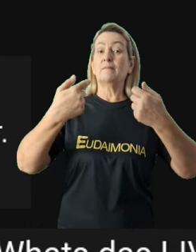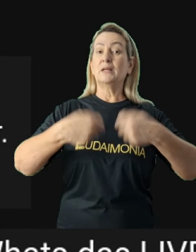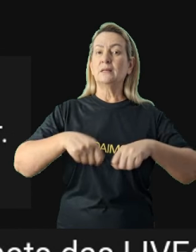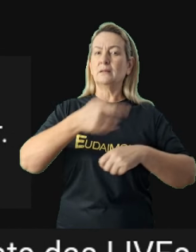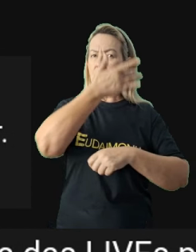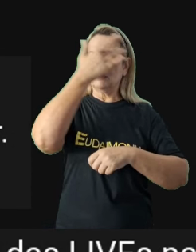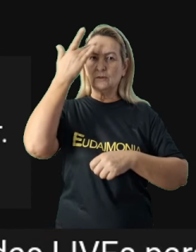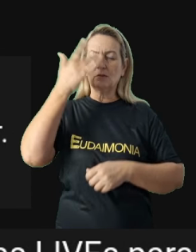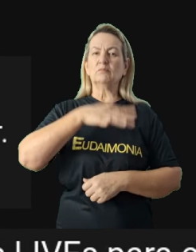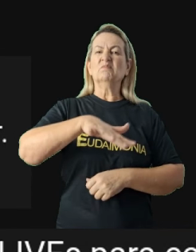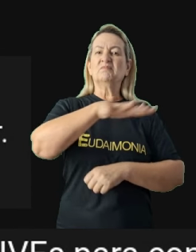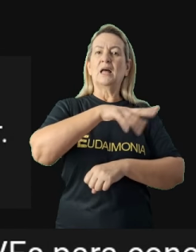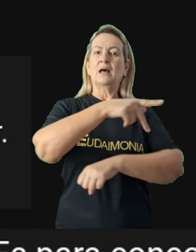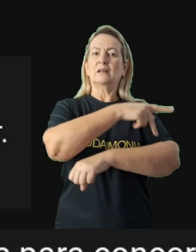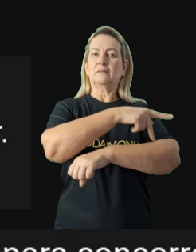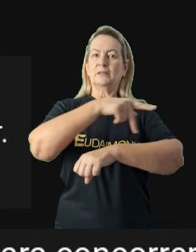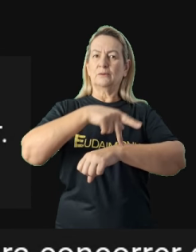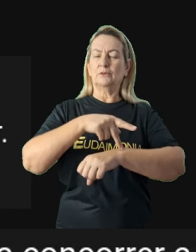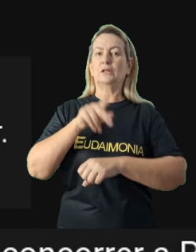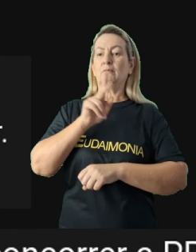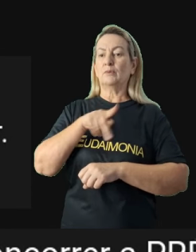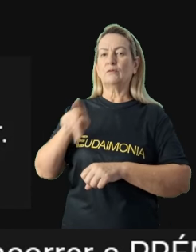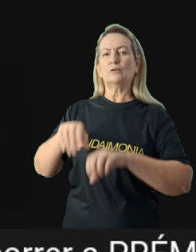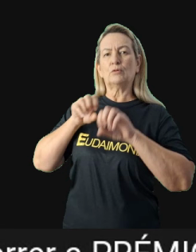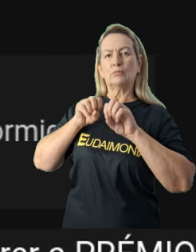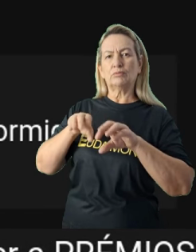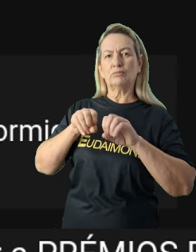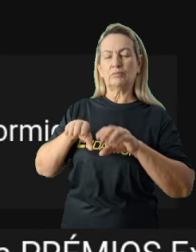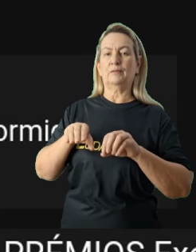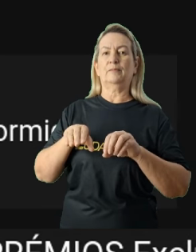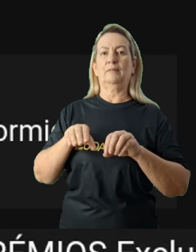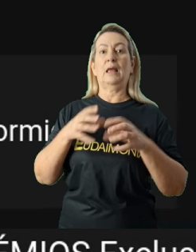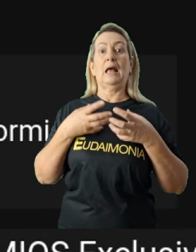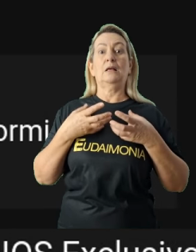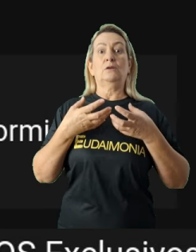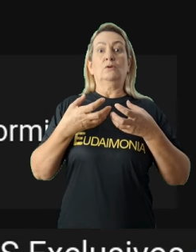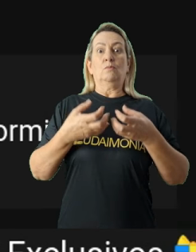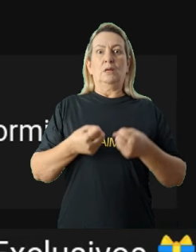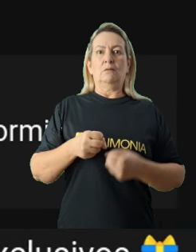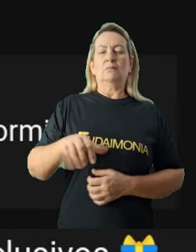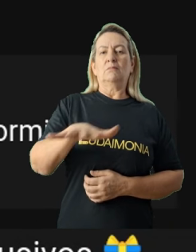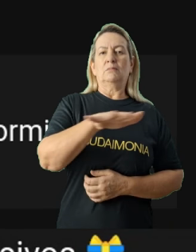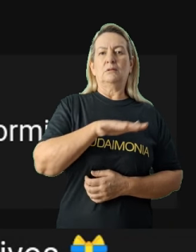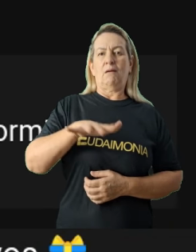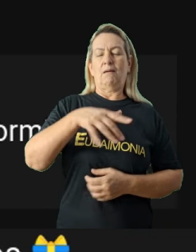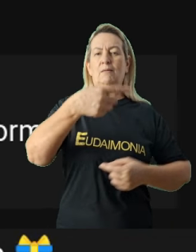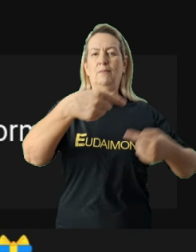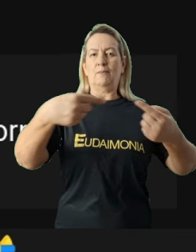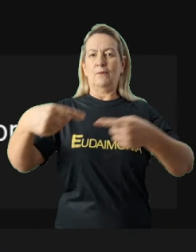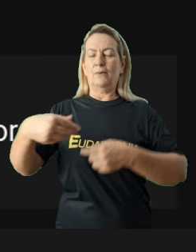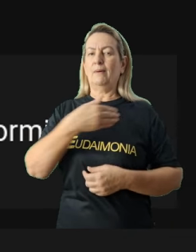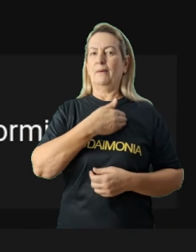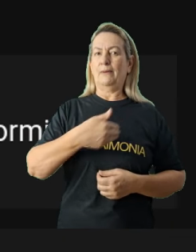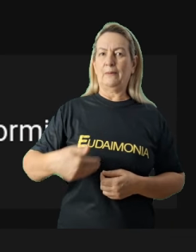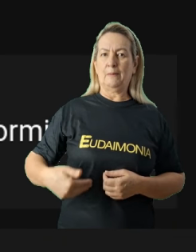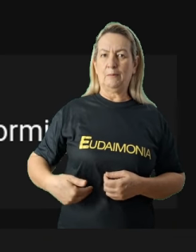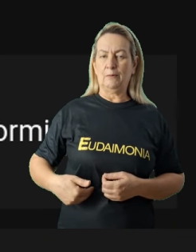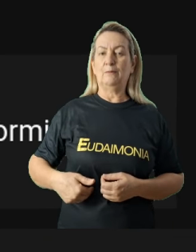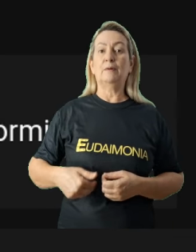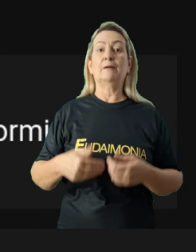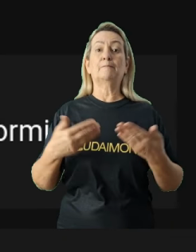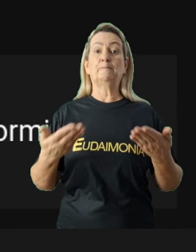modelos educacionais. A gente precisa de gente da pedagogia, de educador tomando conta dessas áreas.